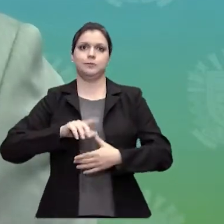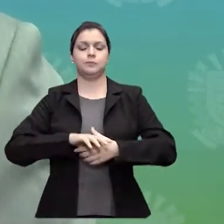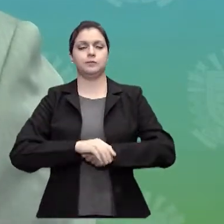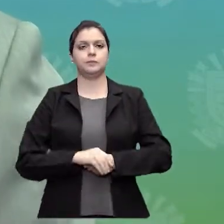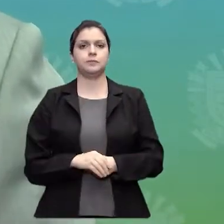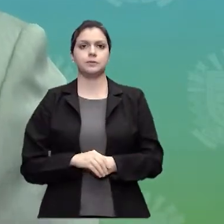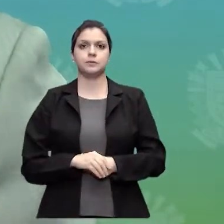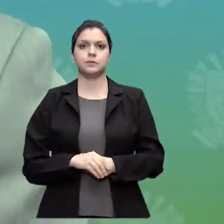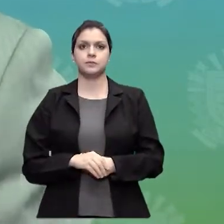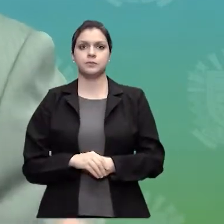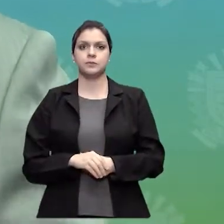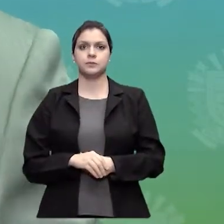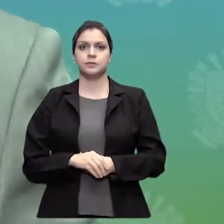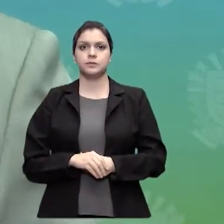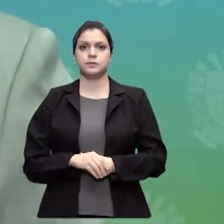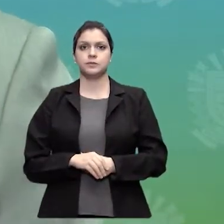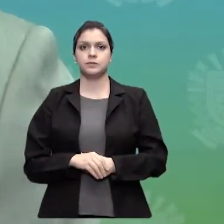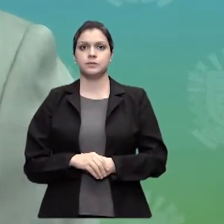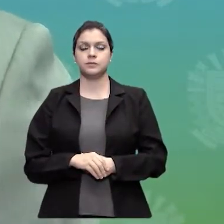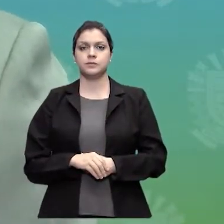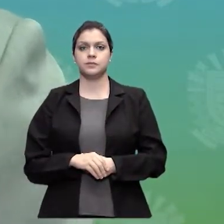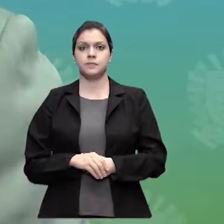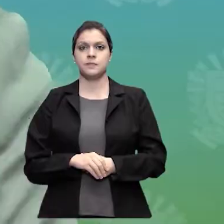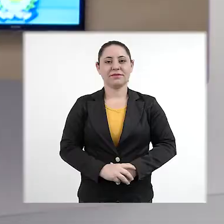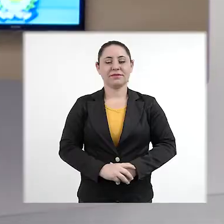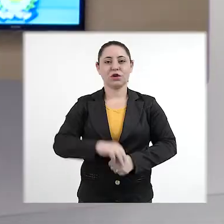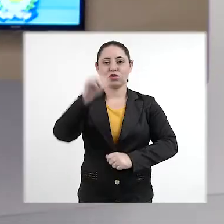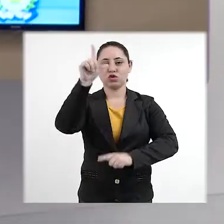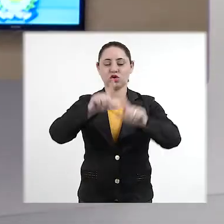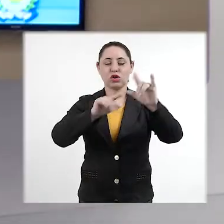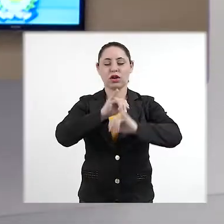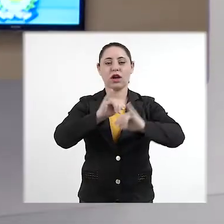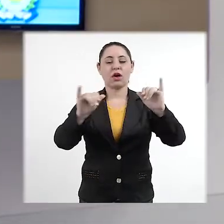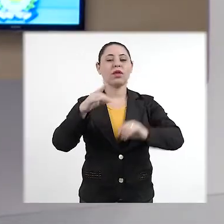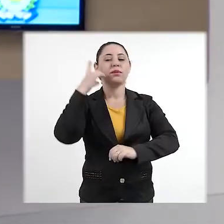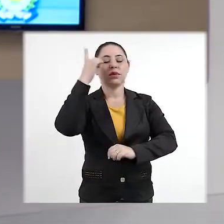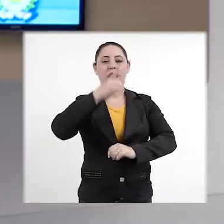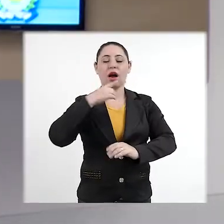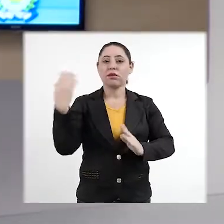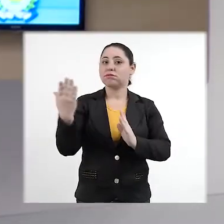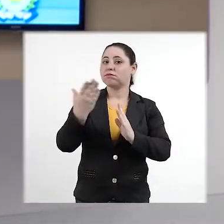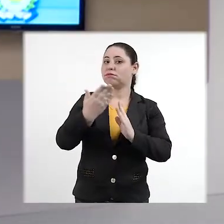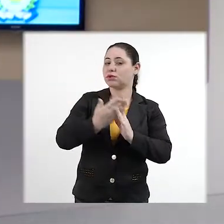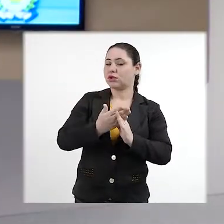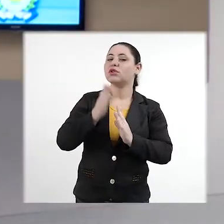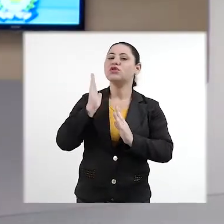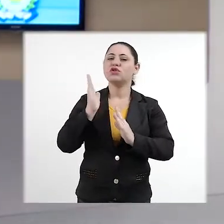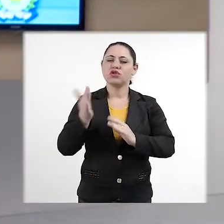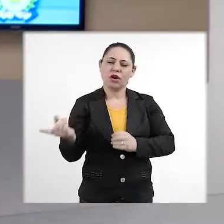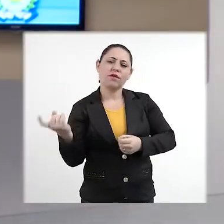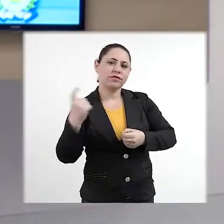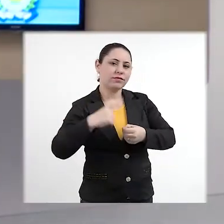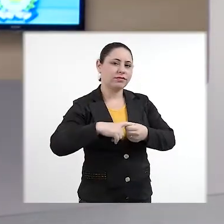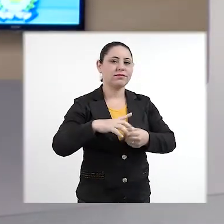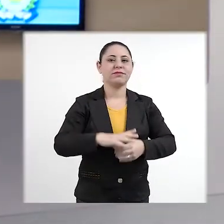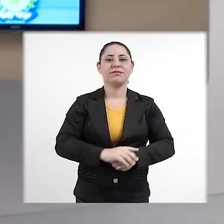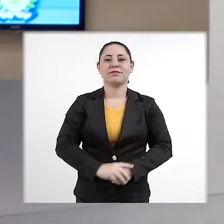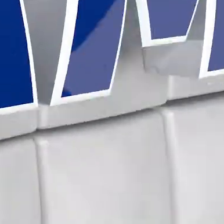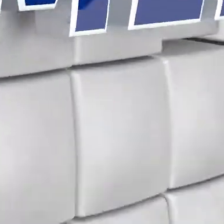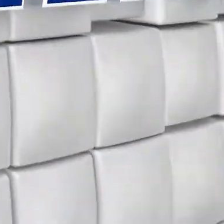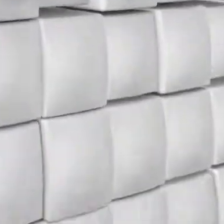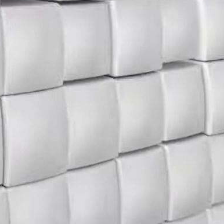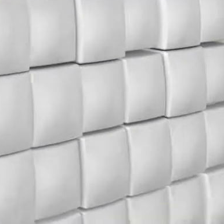o grande problema que gera tudo isso que está acontecendo hoje no Mato Grosso do Sul. O Jornal Parlamentar segue para um breve intervalo e volta